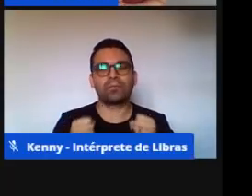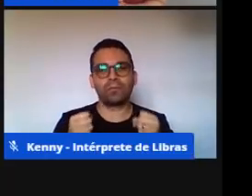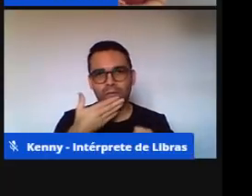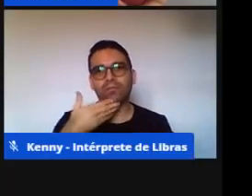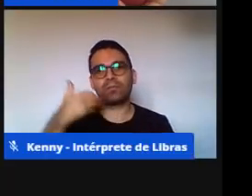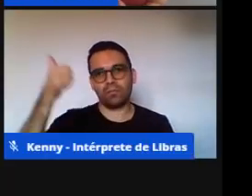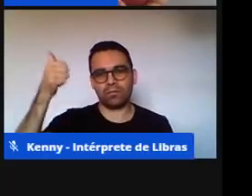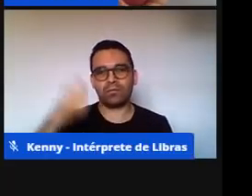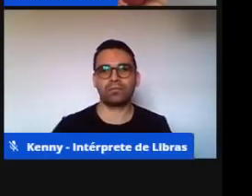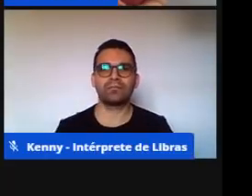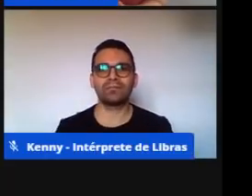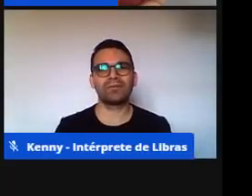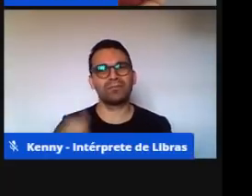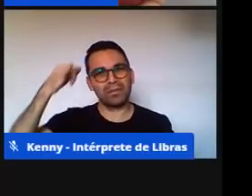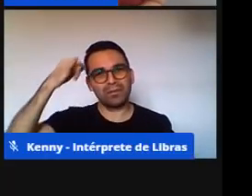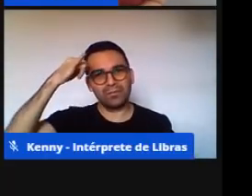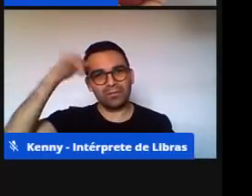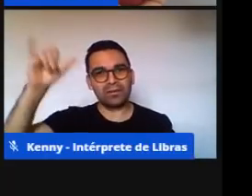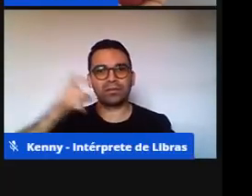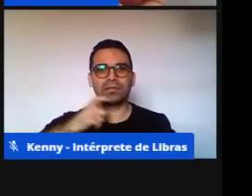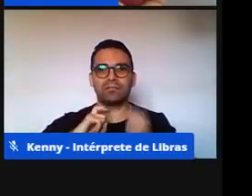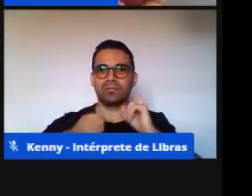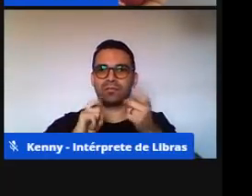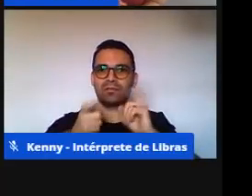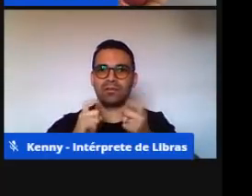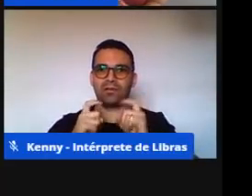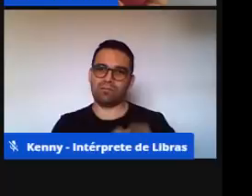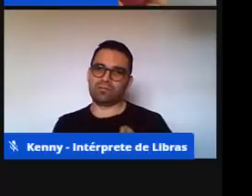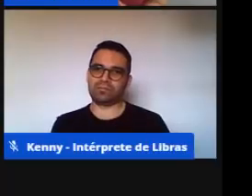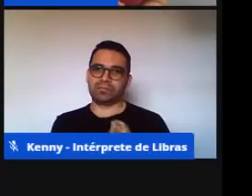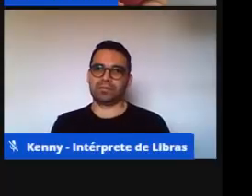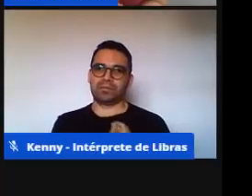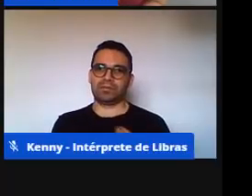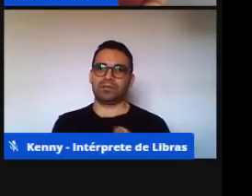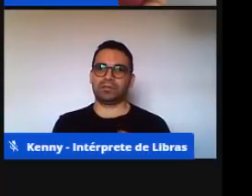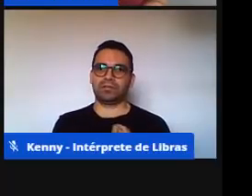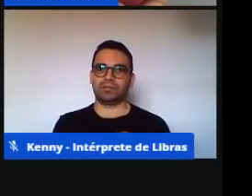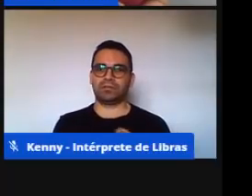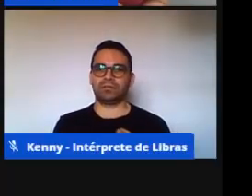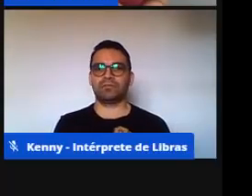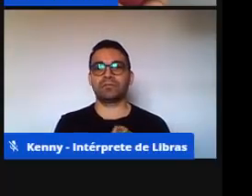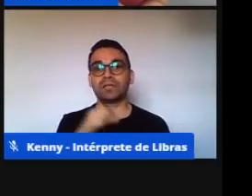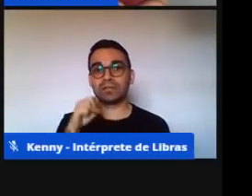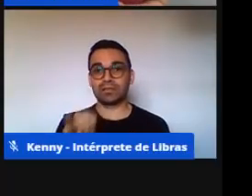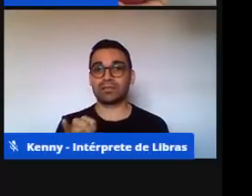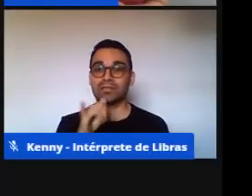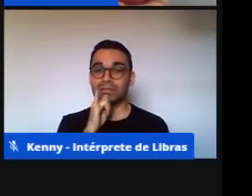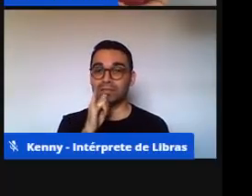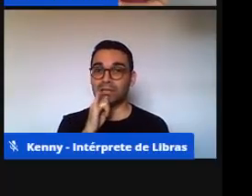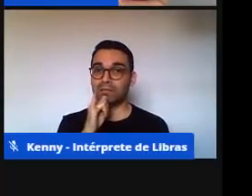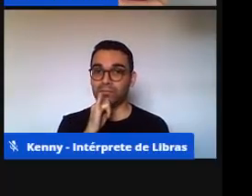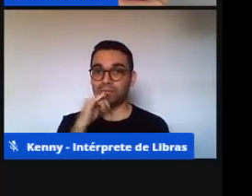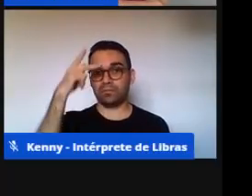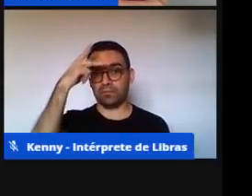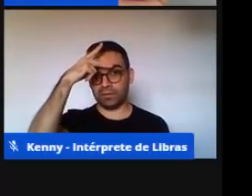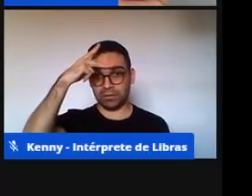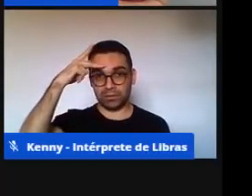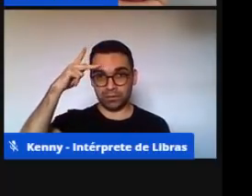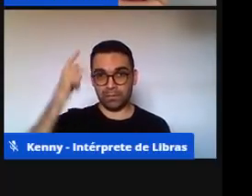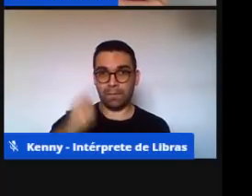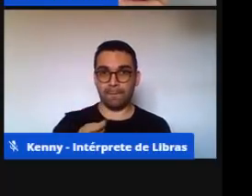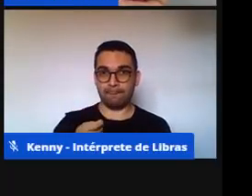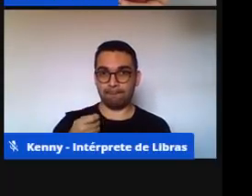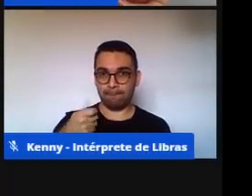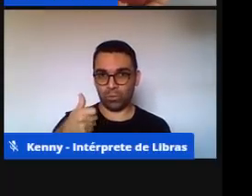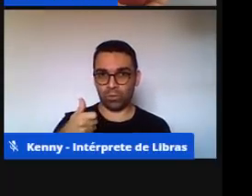reuniões presenciais. Se forem reuniões com pouca gente, reuniões pequenas e com distanciamento, em ambientes